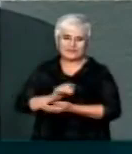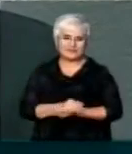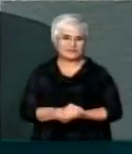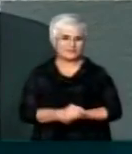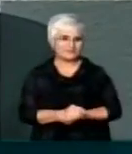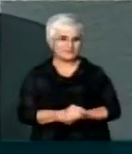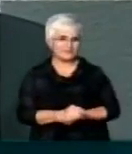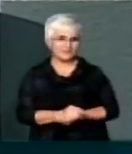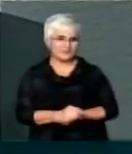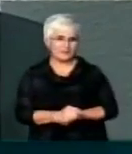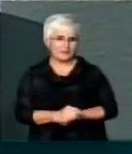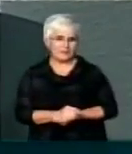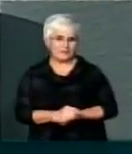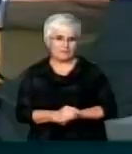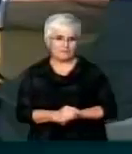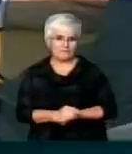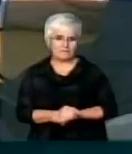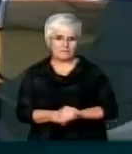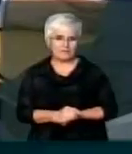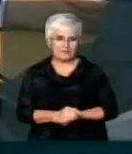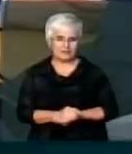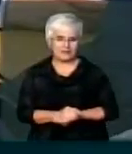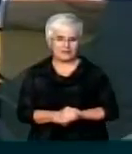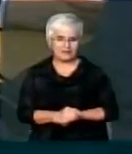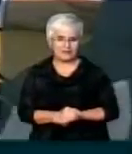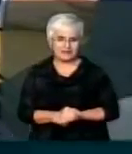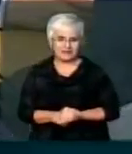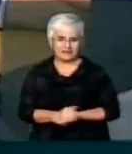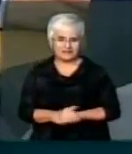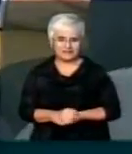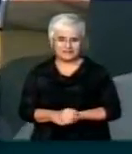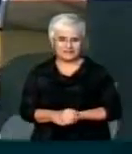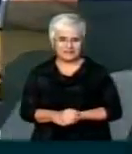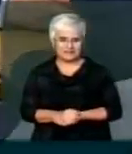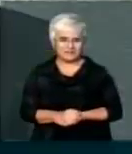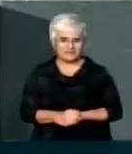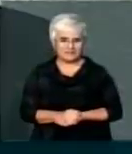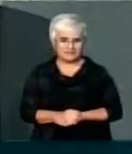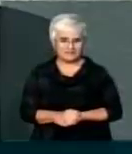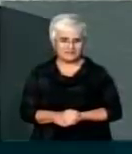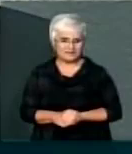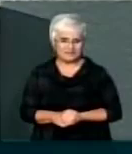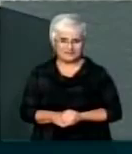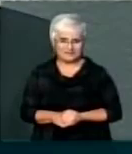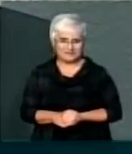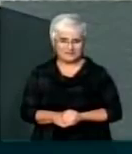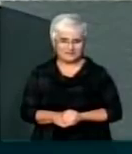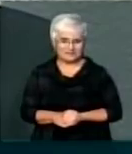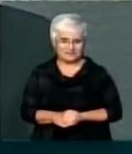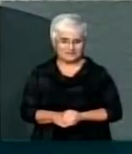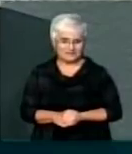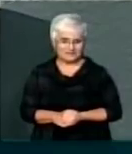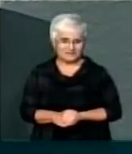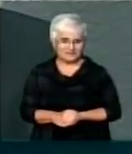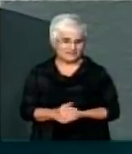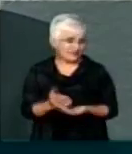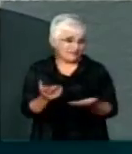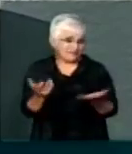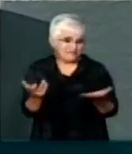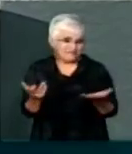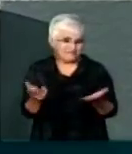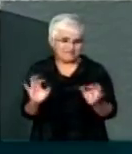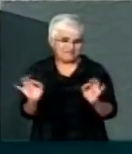aí o senhor está... Bom, mas aí então vamos adiante, vamos adiante. Eu estou vendo que o senhor já está até sorrindo, mas é achado. Não, porque... Isso é bom, isso é bom. É uma ilação que não